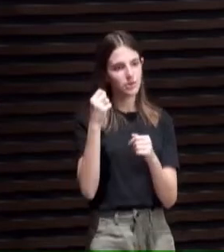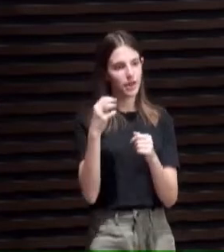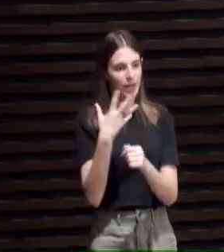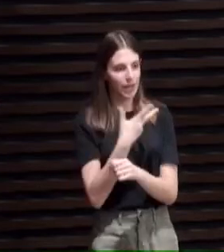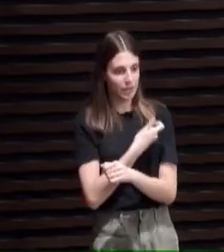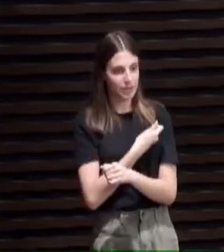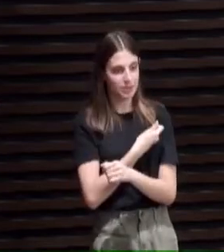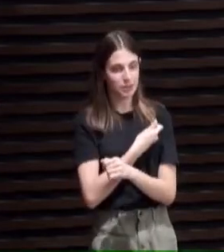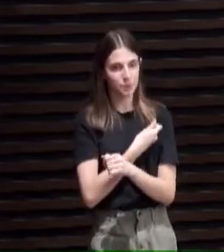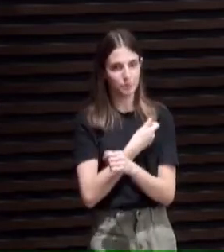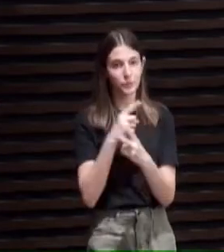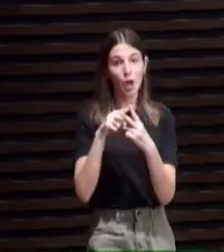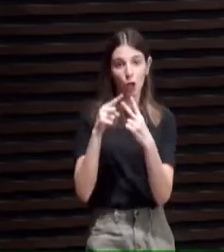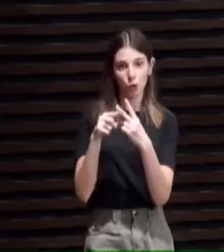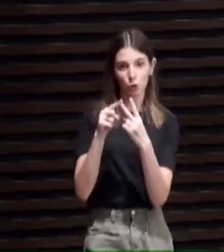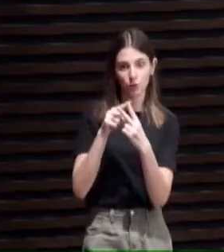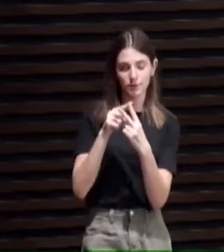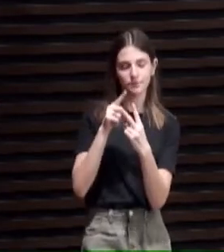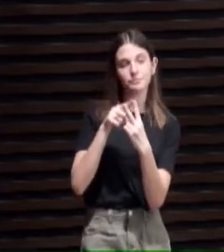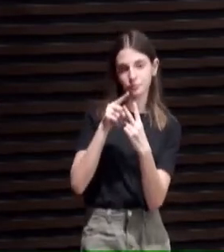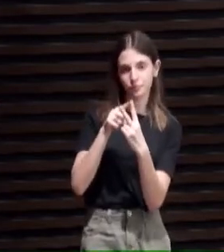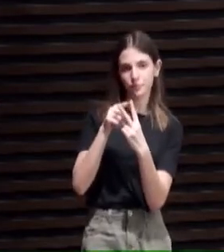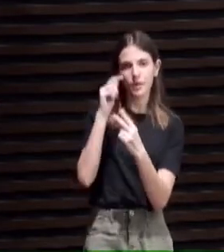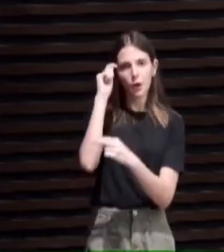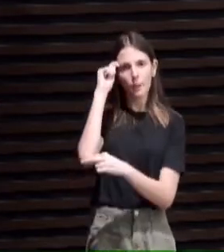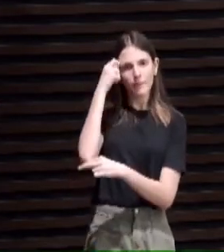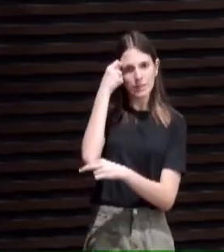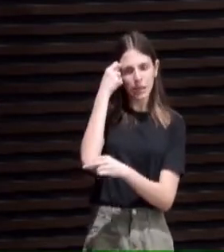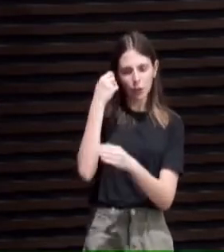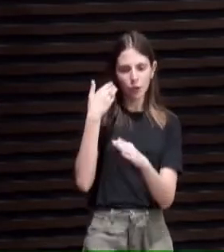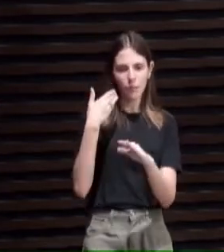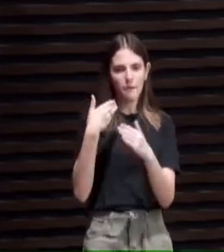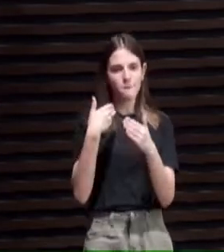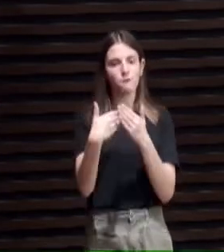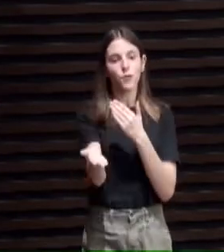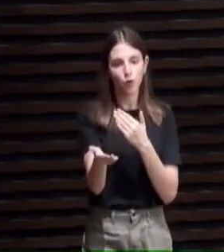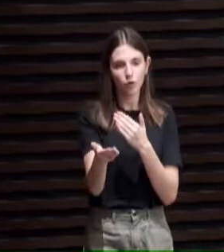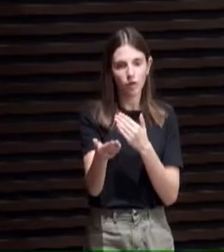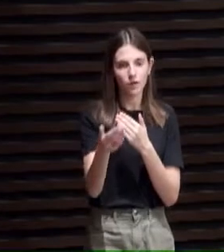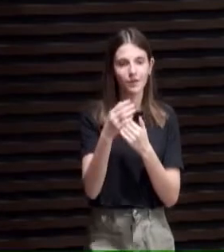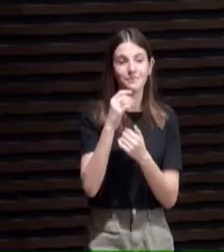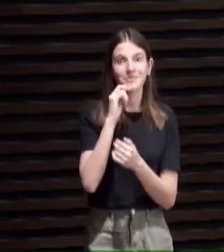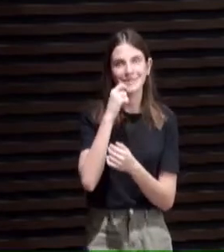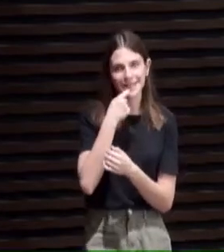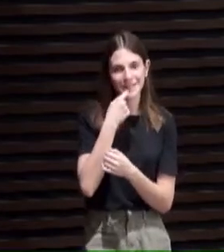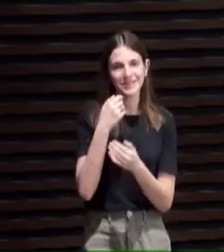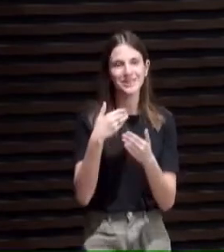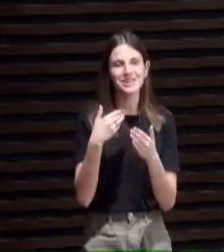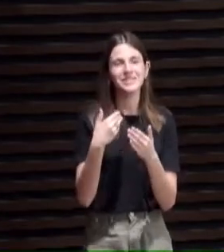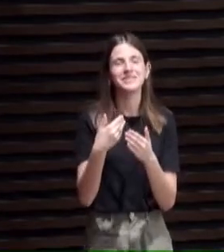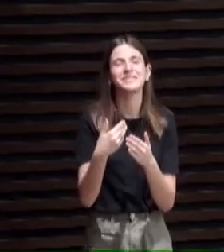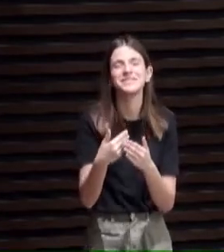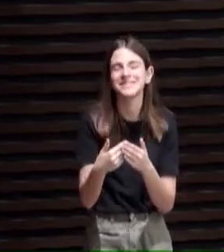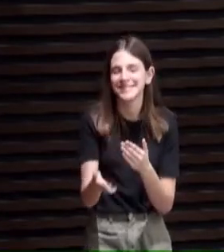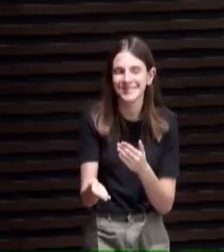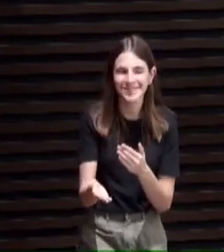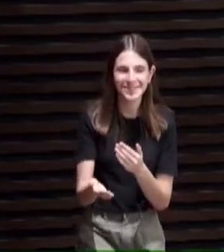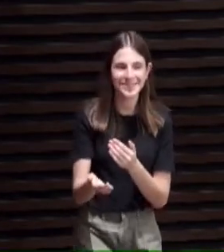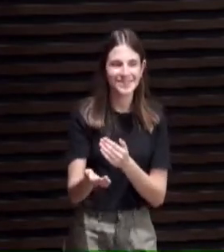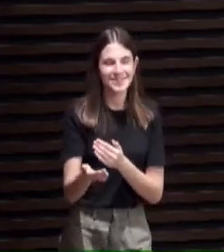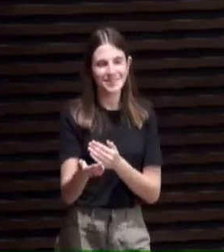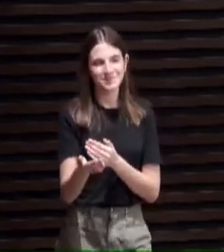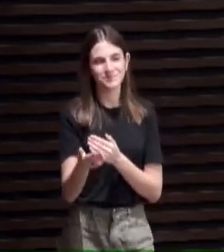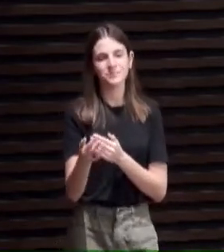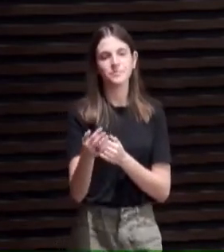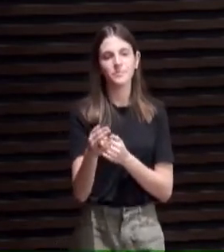Existe o mistério que é, sabe aquela fuga? Aquilo que o C.S. Lewis chama de cristianismo água com açúcar. Água com